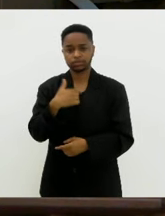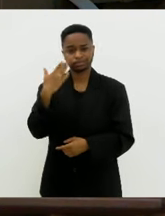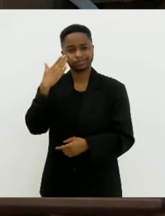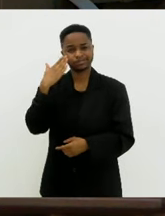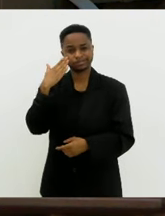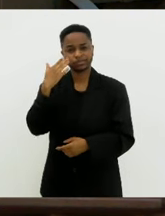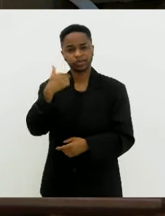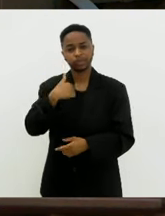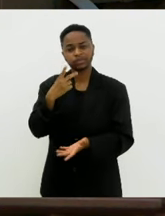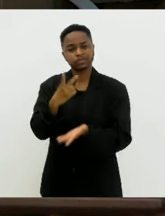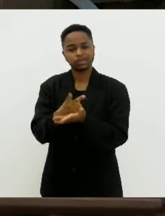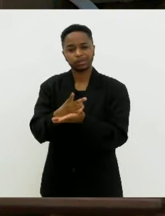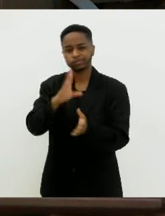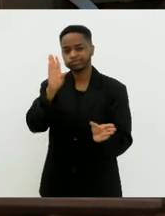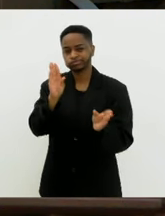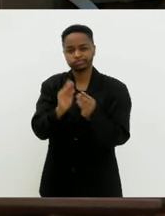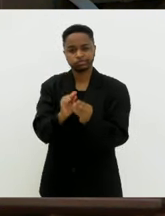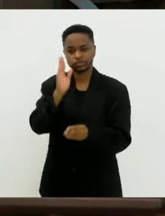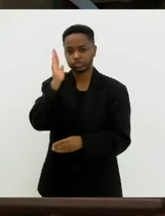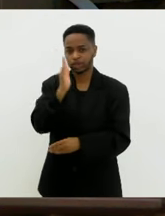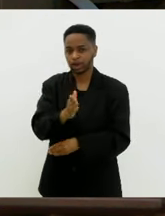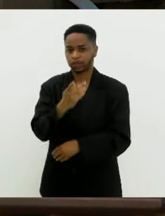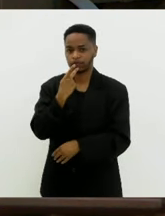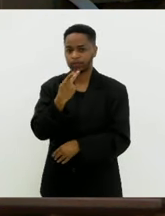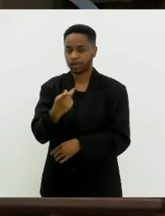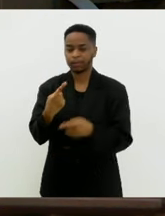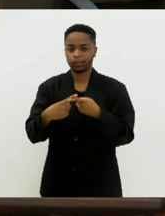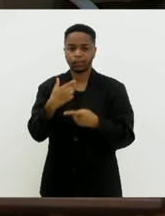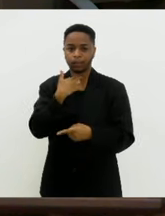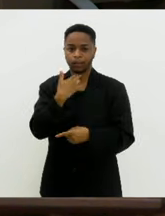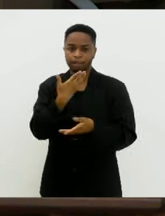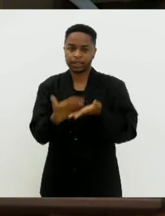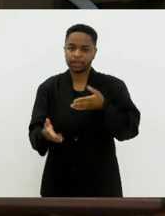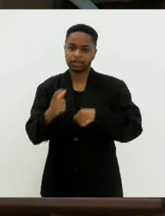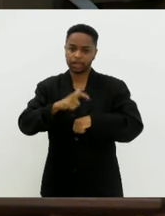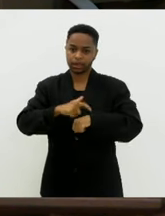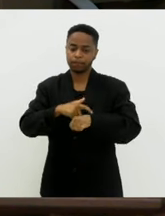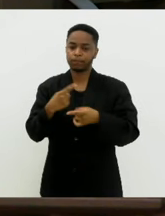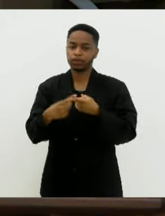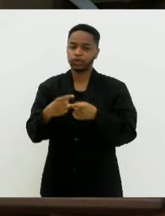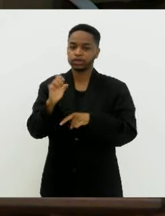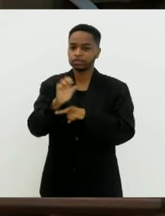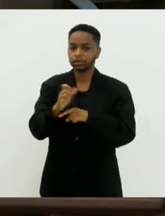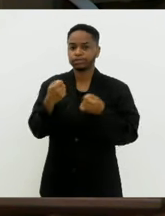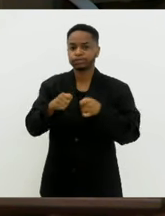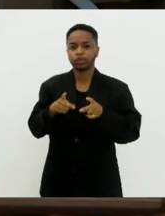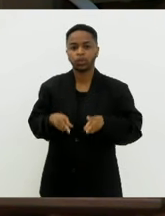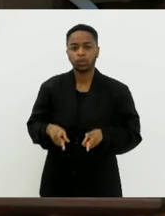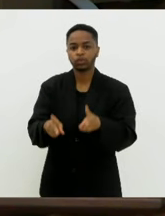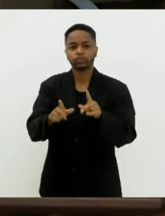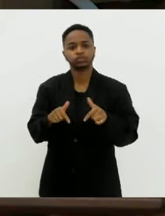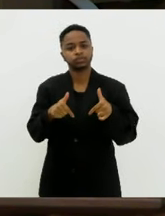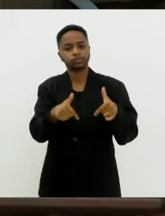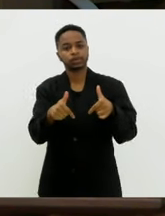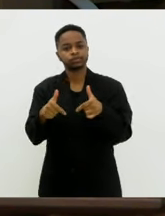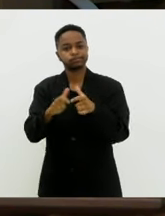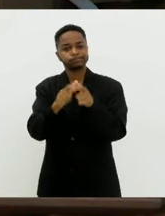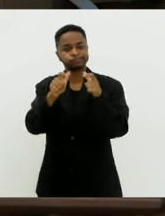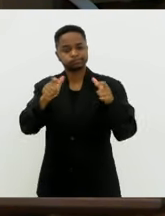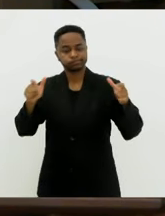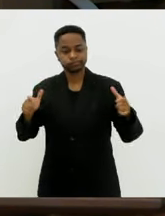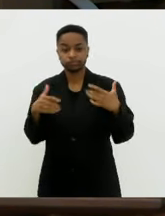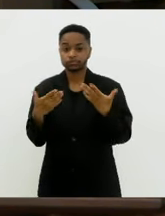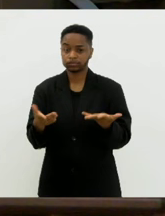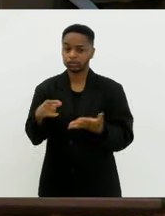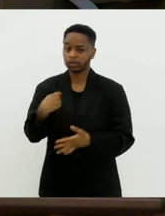muito direto, a gente não pode perder tempo, que o estado do Rio precisa continuar pujante, precisa continuar crescendo, então a gente tem